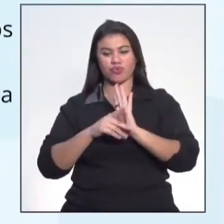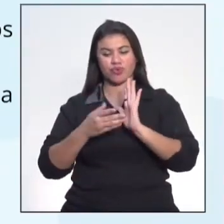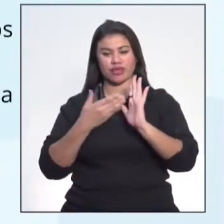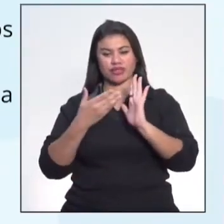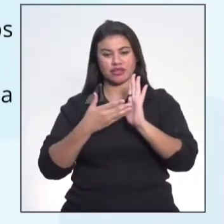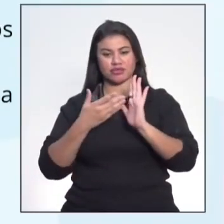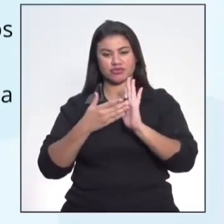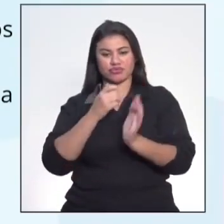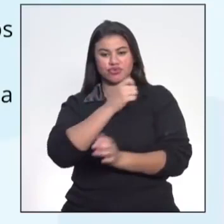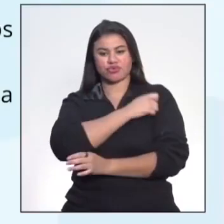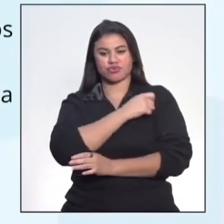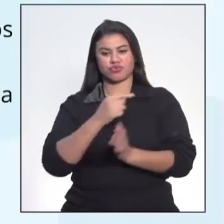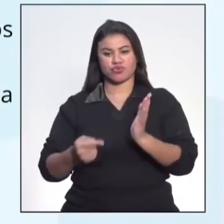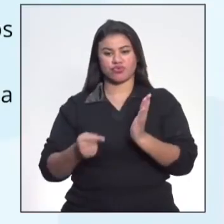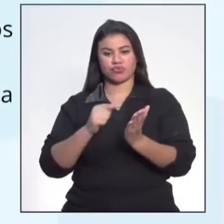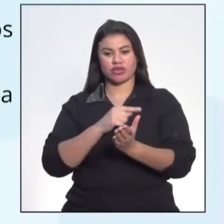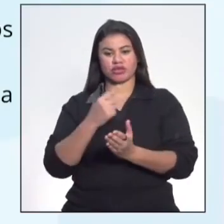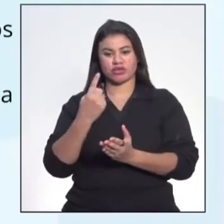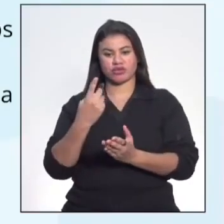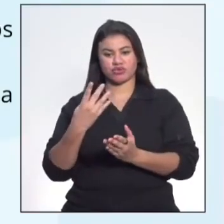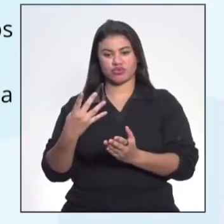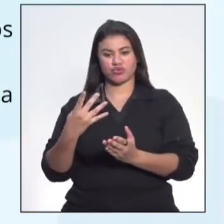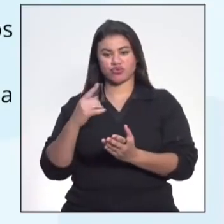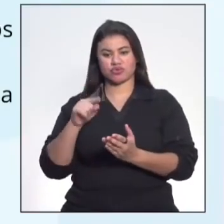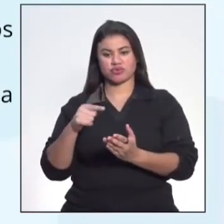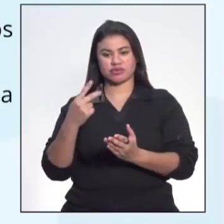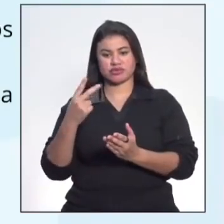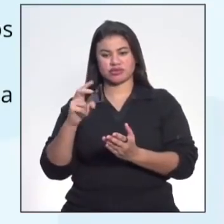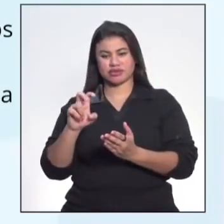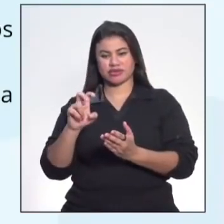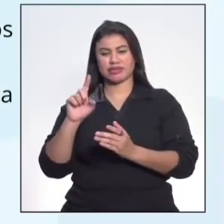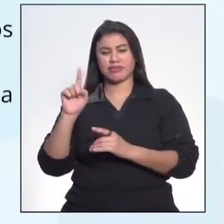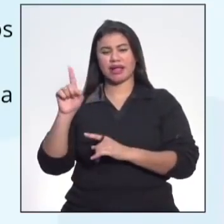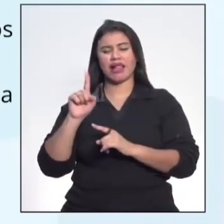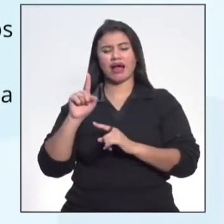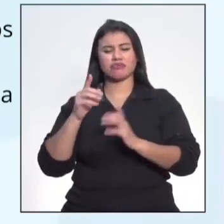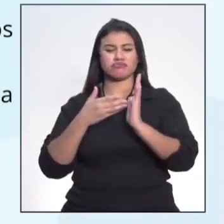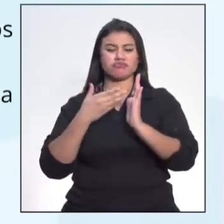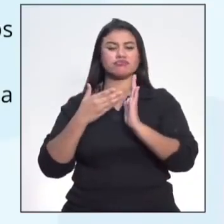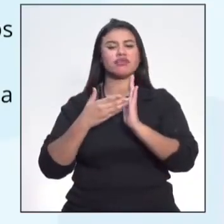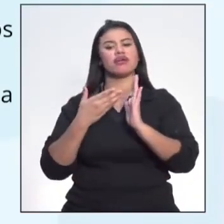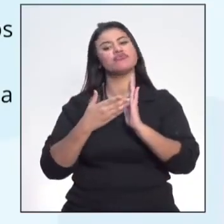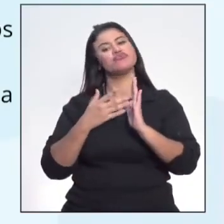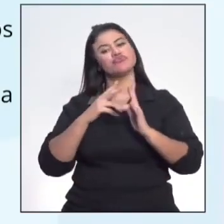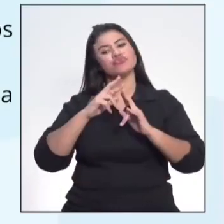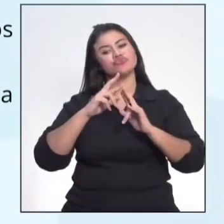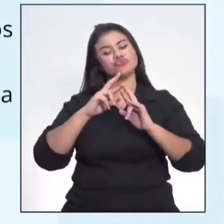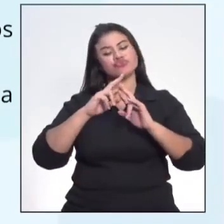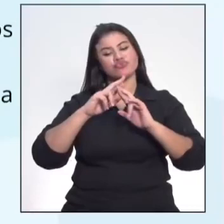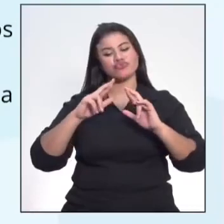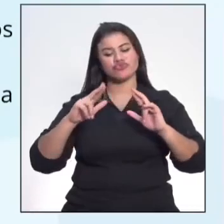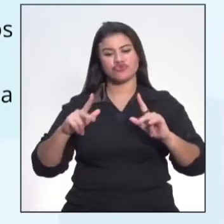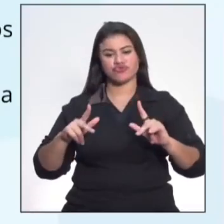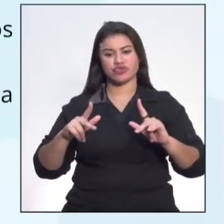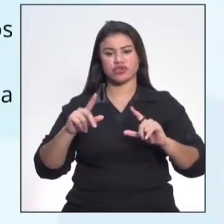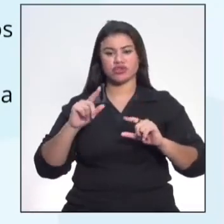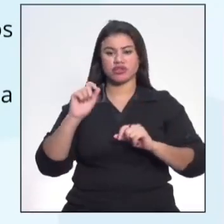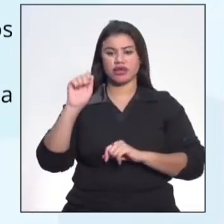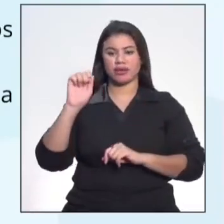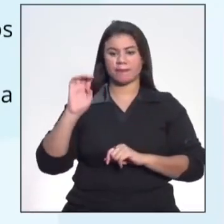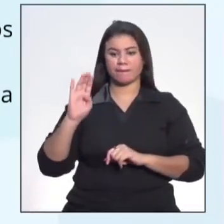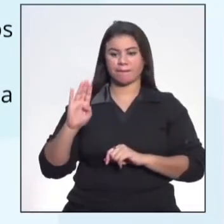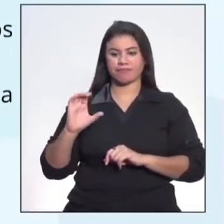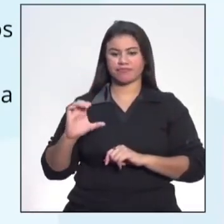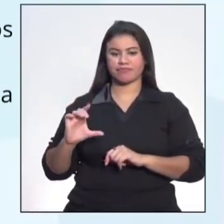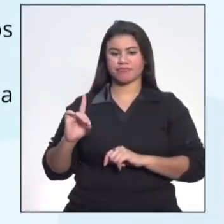aluno, páginas 14 e 15. Só que lá no caderno do aluno, ele está um pouquinho diferente. Lá ele tem item A, B, C e